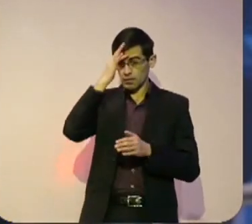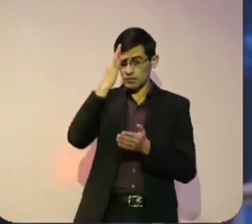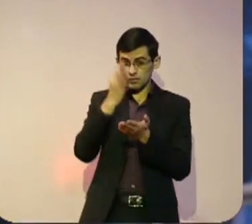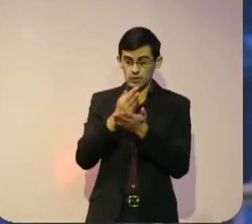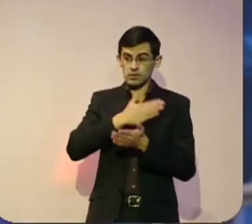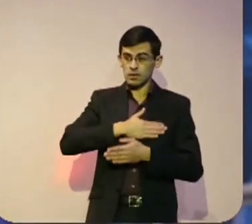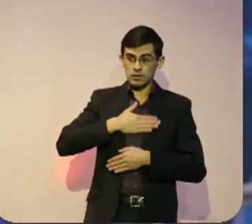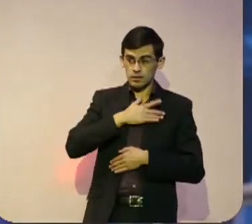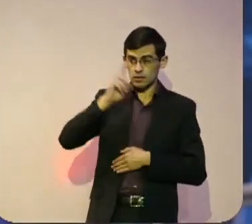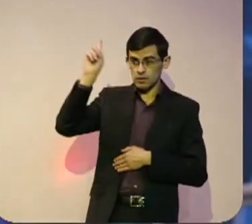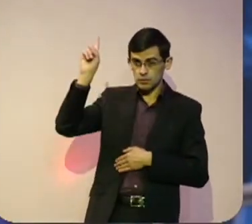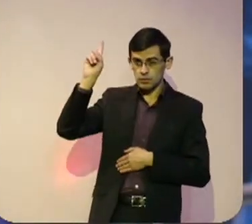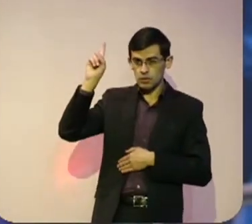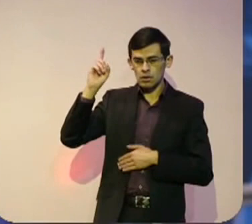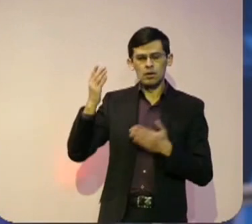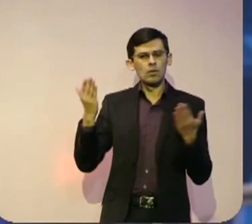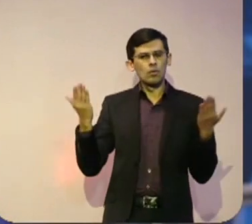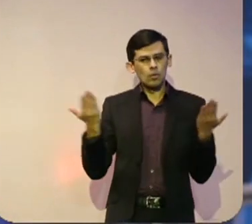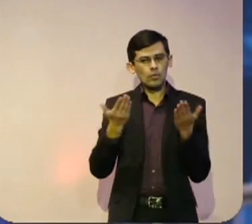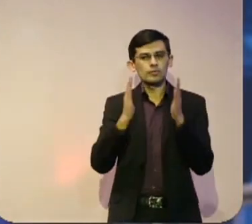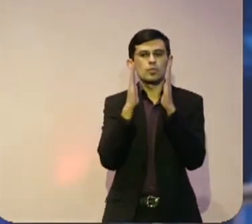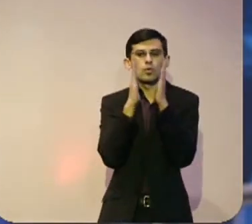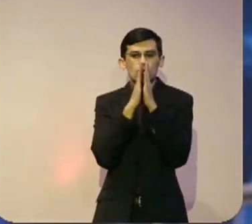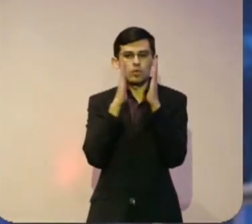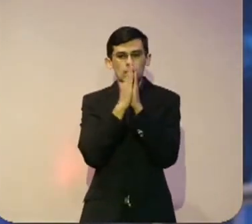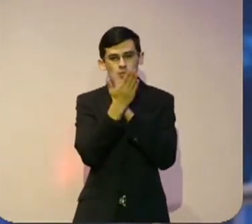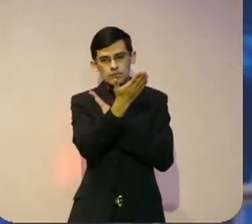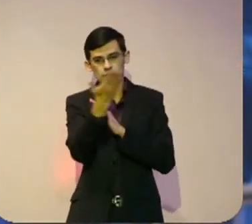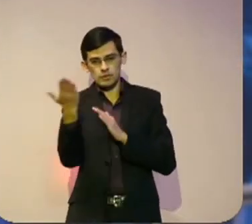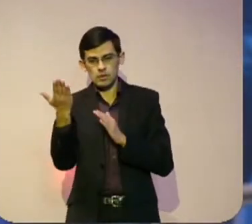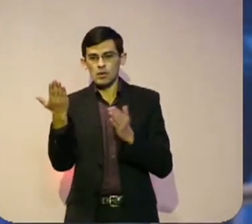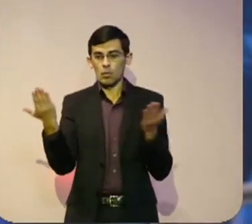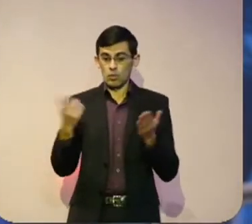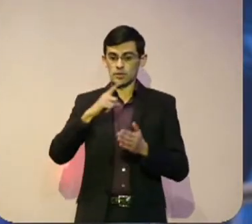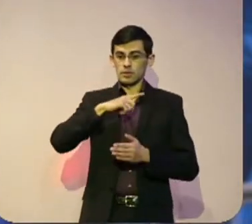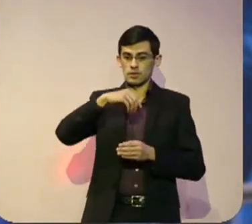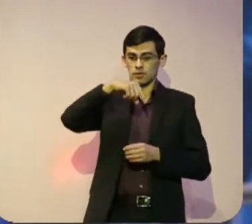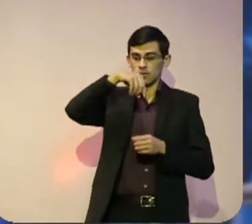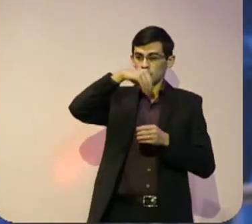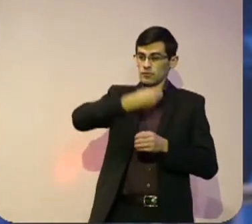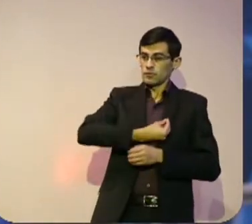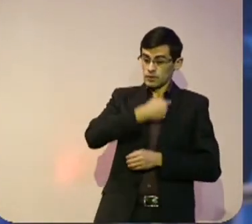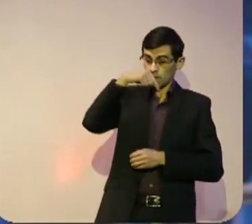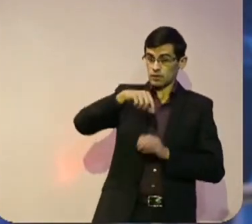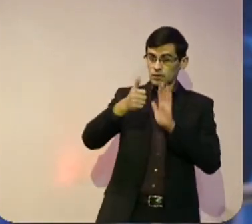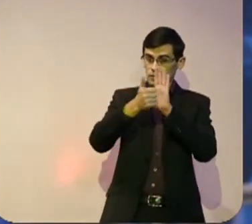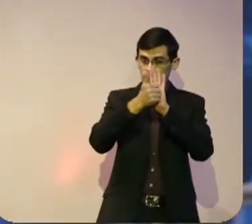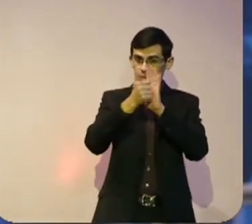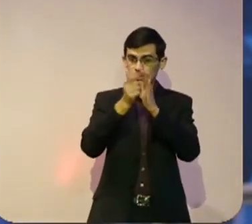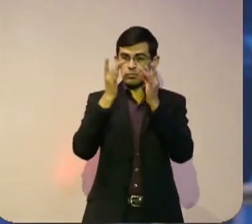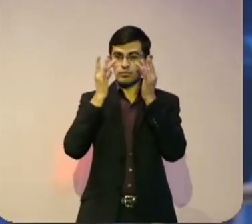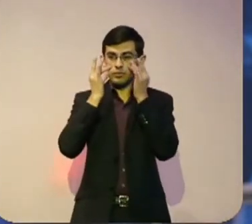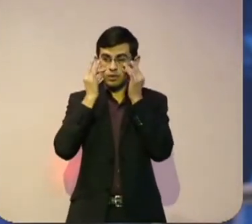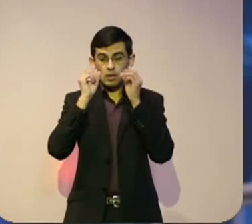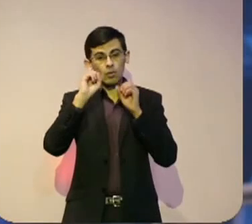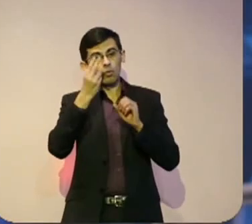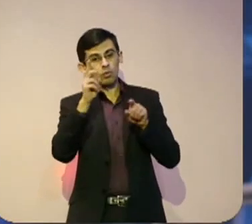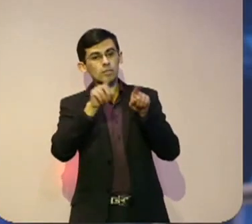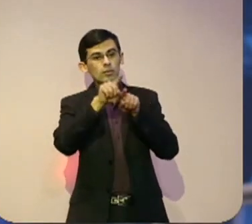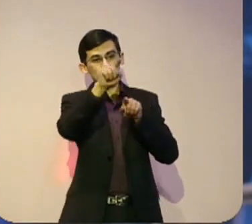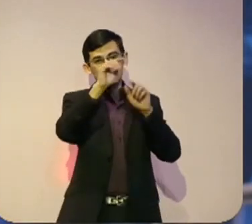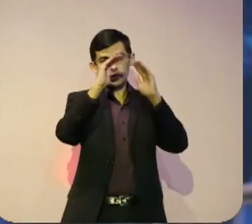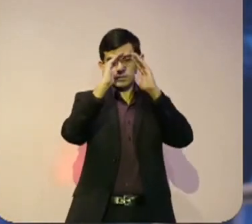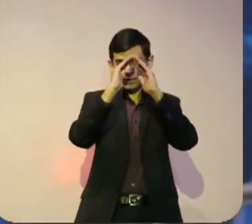você nessa manhã. Aos que estamos aqui presentes e aos que estão do outro lado da tela, porque esse é tempo de